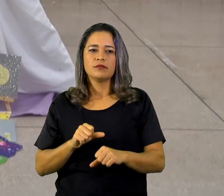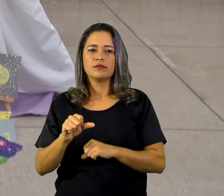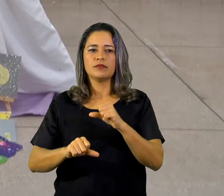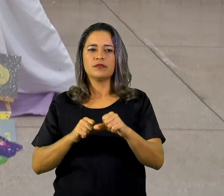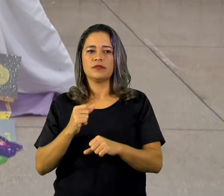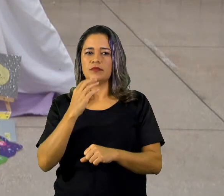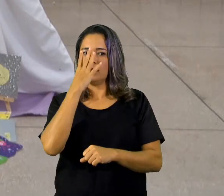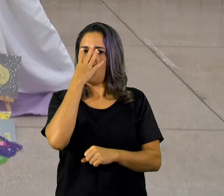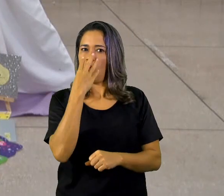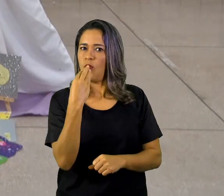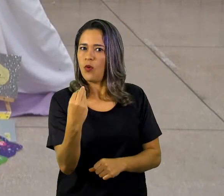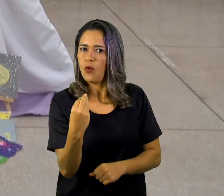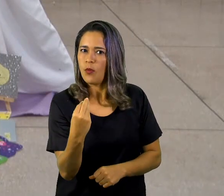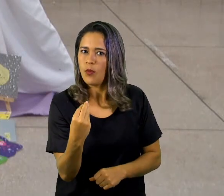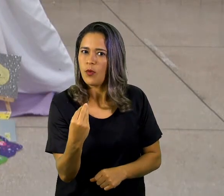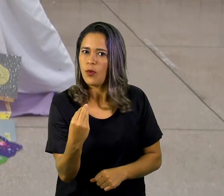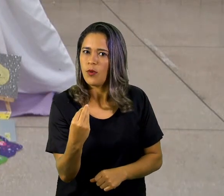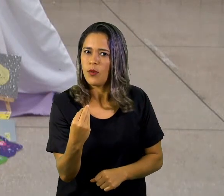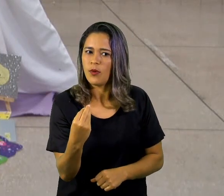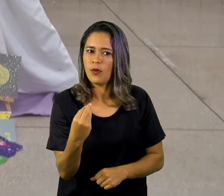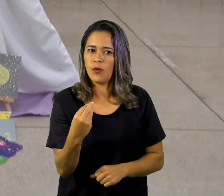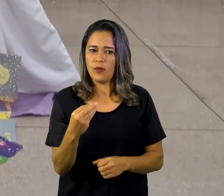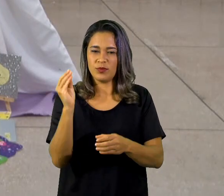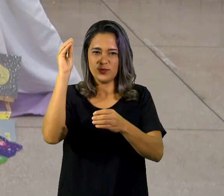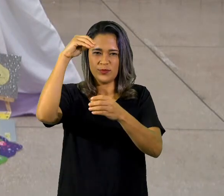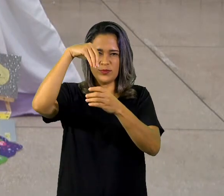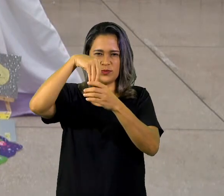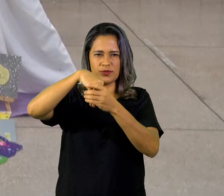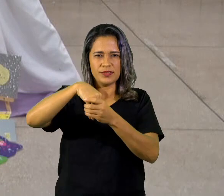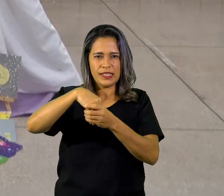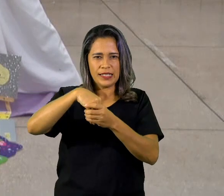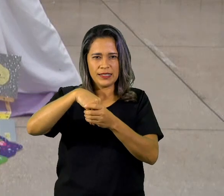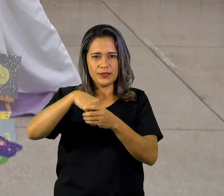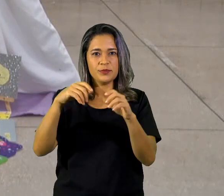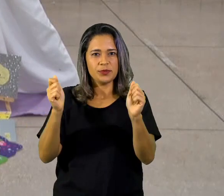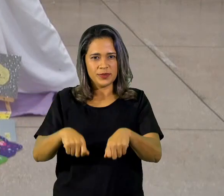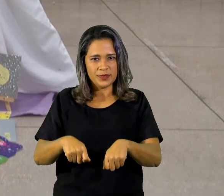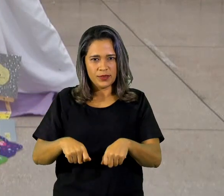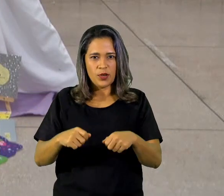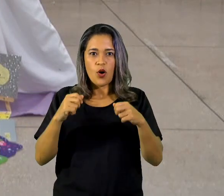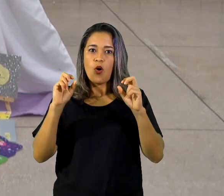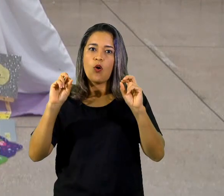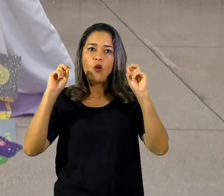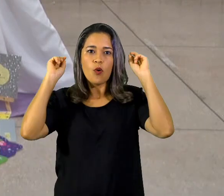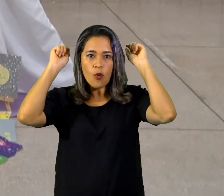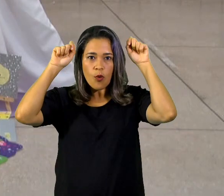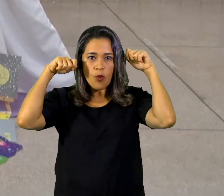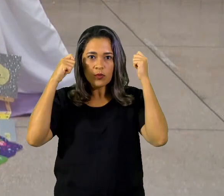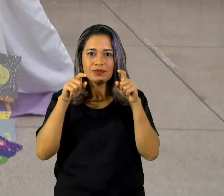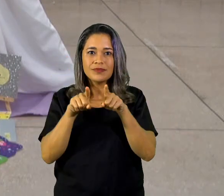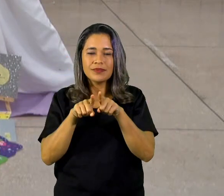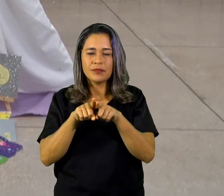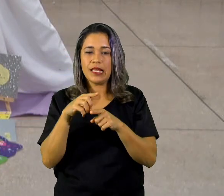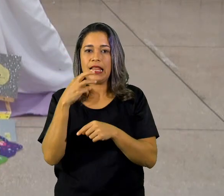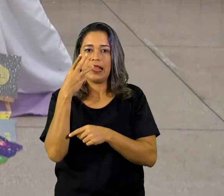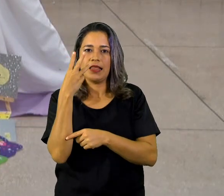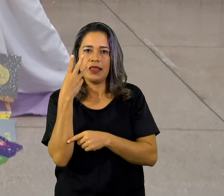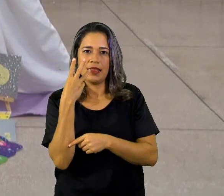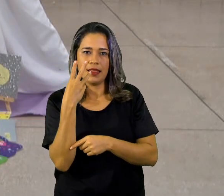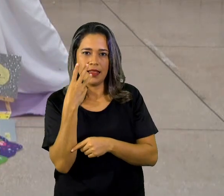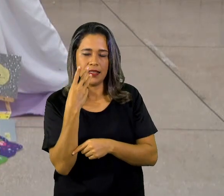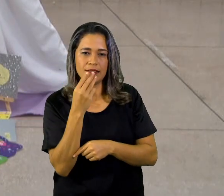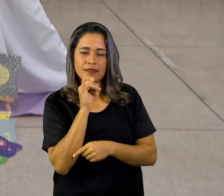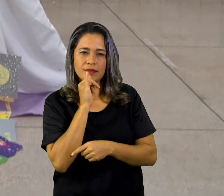os cabritinhos que o lobo engoliu? Ou os três porquinhos? Você sabia que 3 potinhos de iogurte